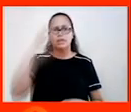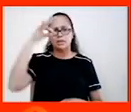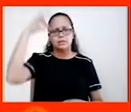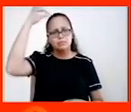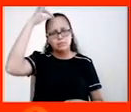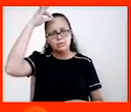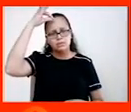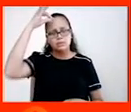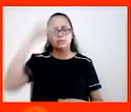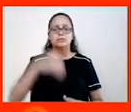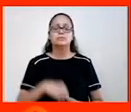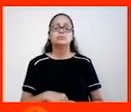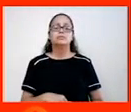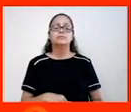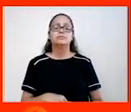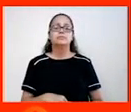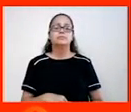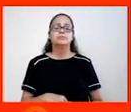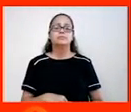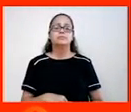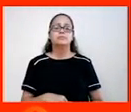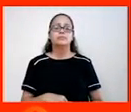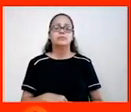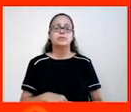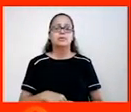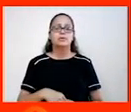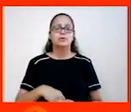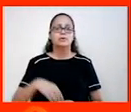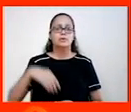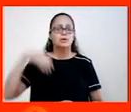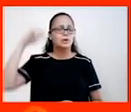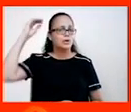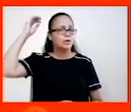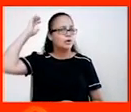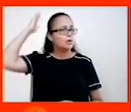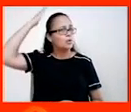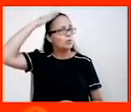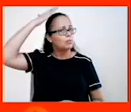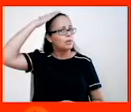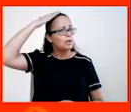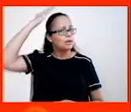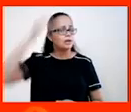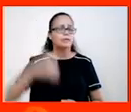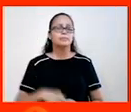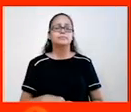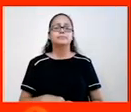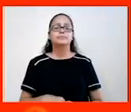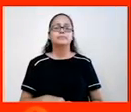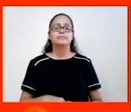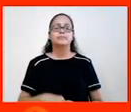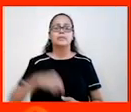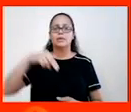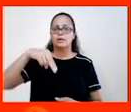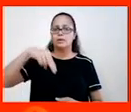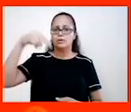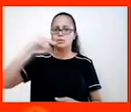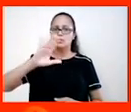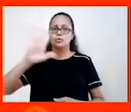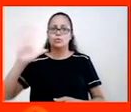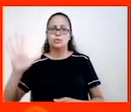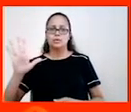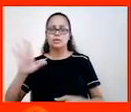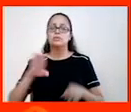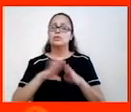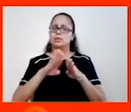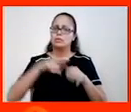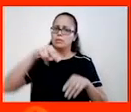Espírito Santo, aqui na divisa com o Espírito Santo, temos aqui no Paraná também, no Rio Grande do Sul, mais na região sul já, região nordeste, até mesmo na região